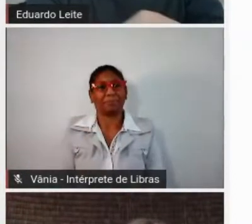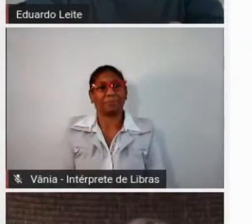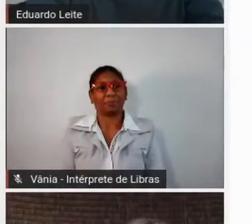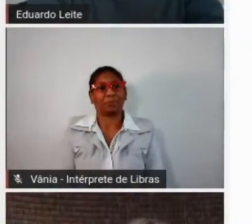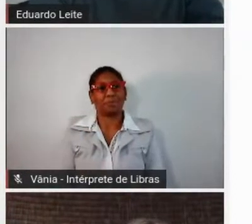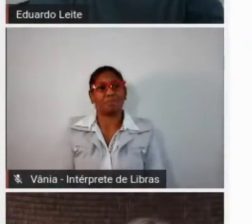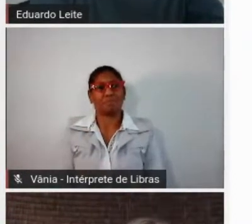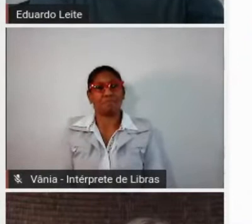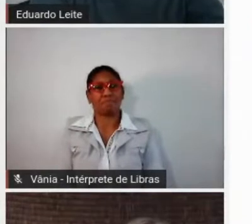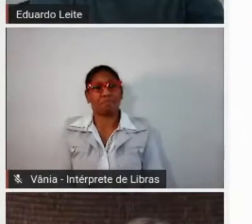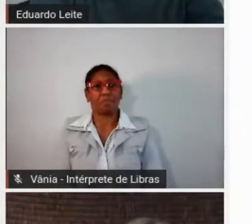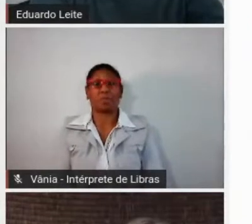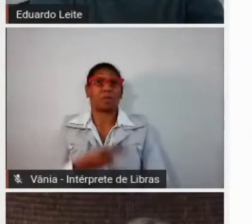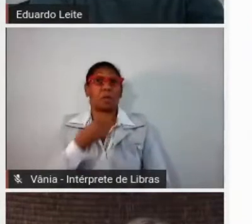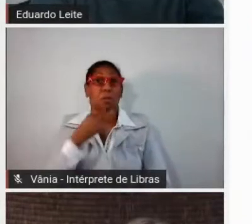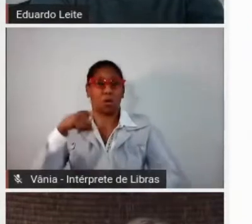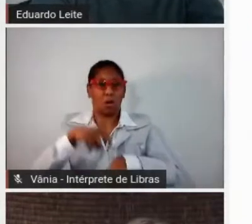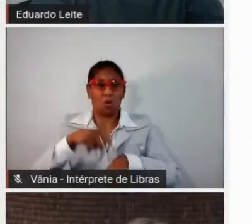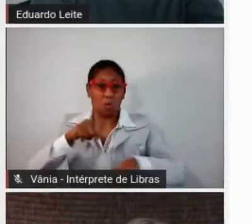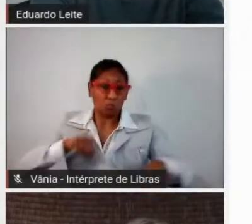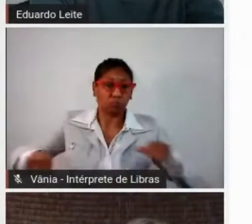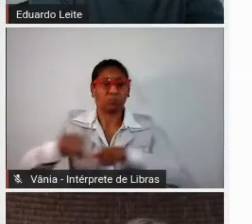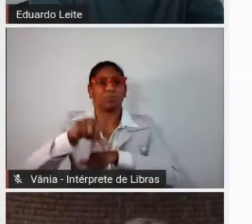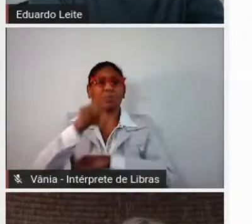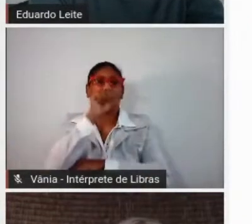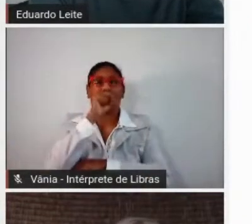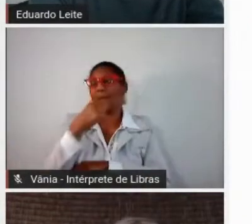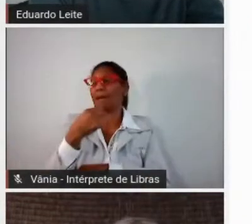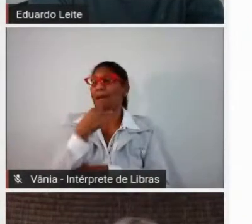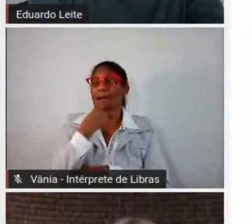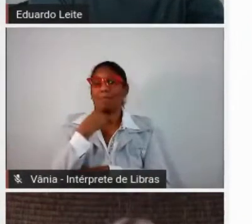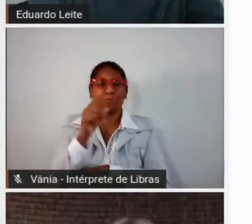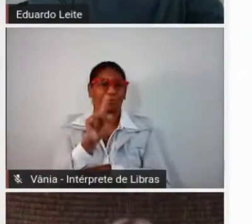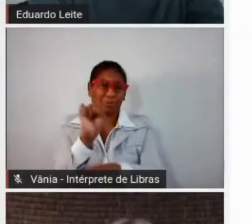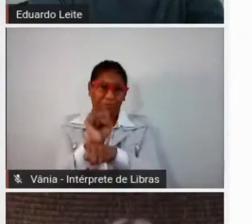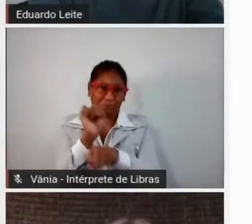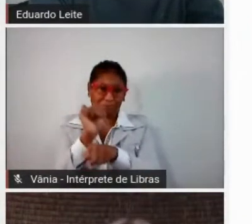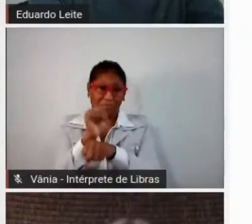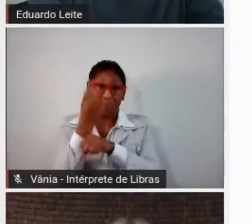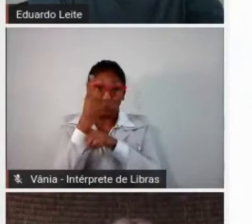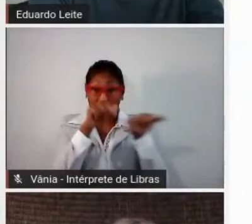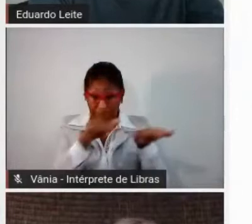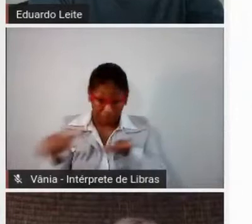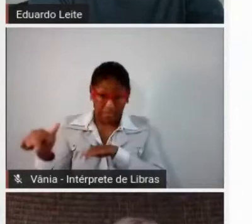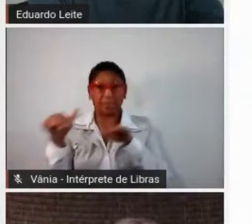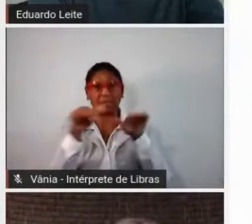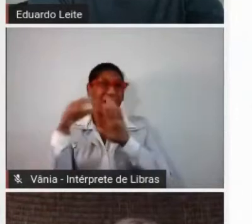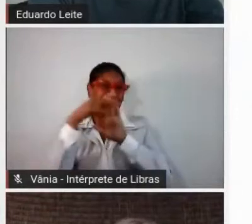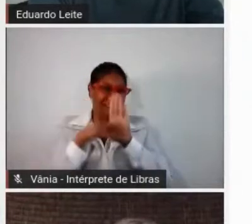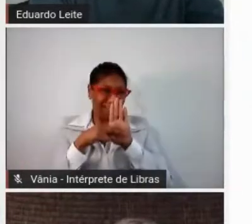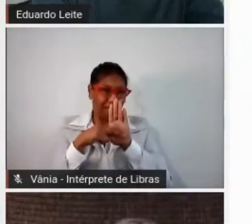não possam migrar para a bandeira laranja antes de 2 semanas consecutivas. Mas basicamente a gente verificou ali, né,